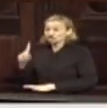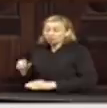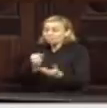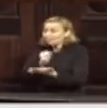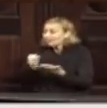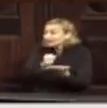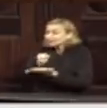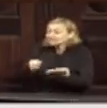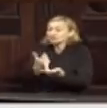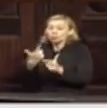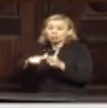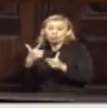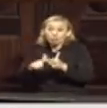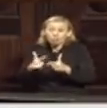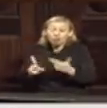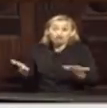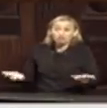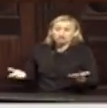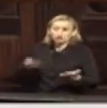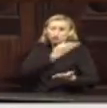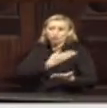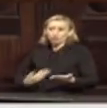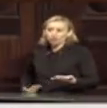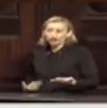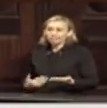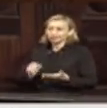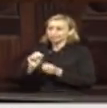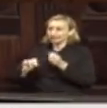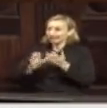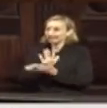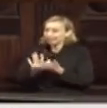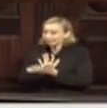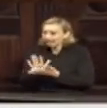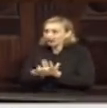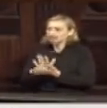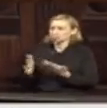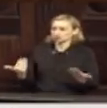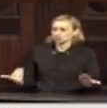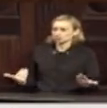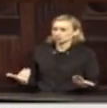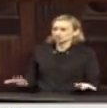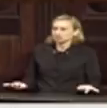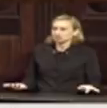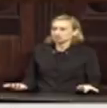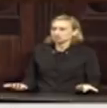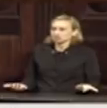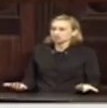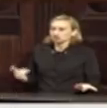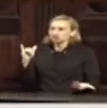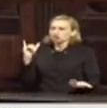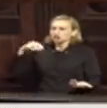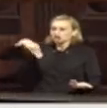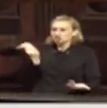O problema é que esse incompetente governo, e chamar de incompetente na altura do campeonato é um elogio,